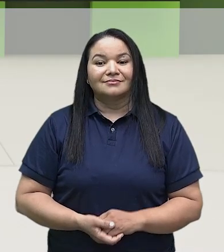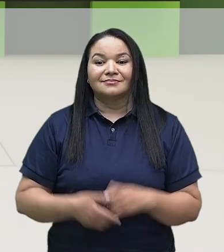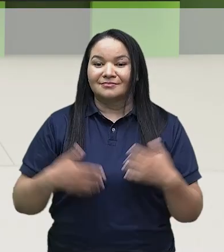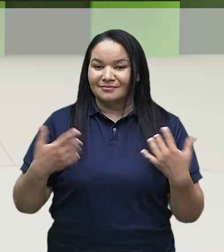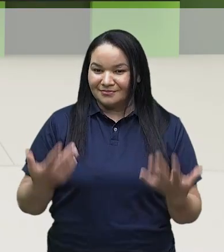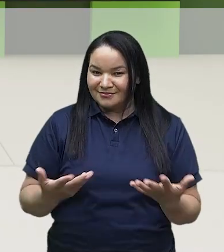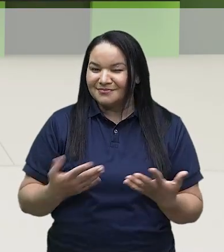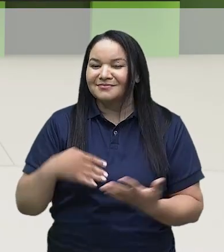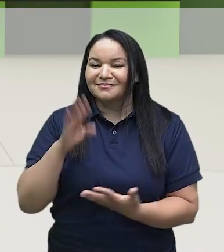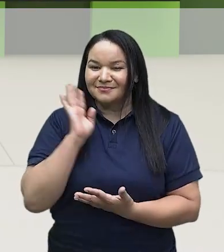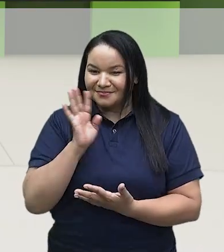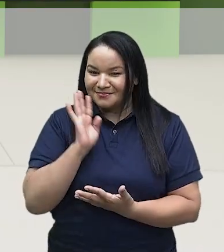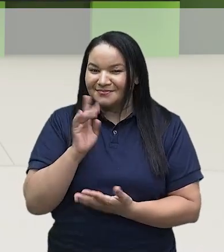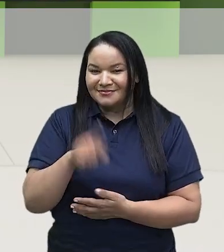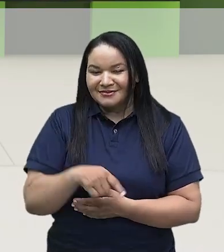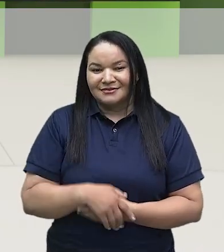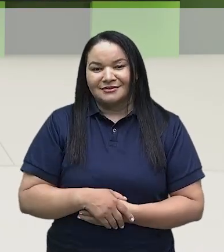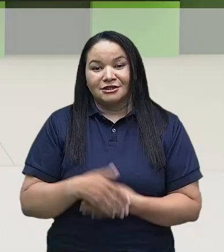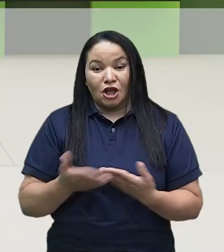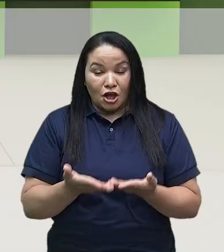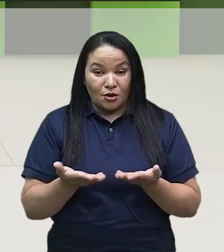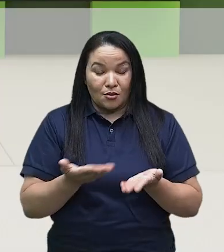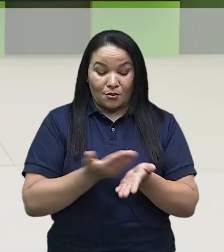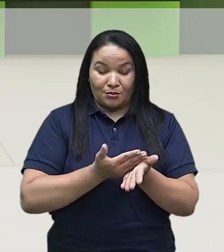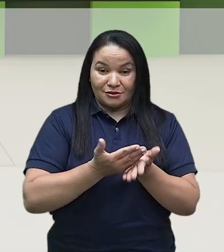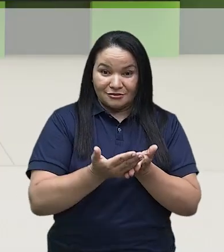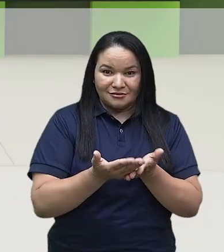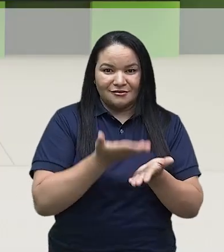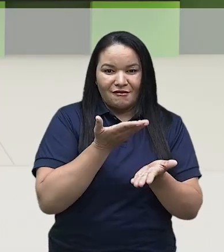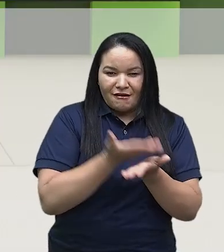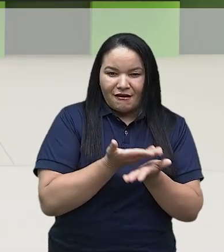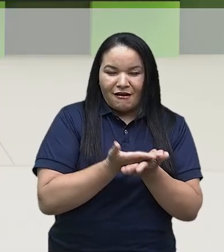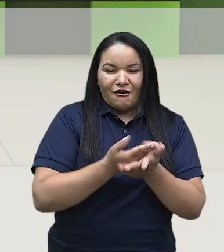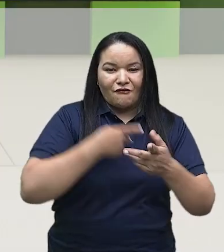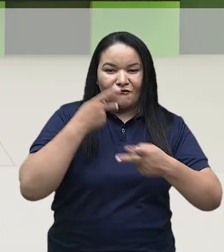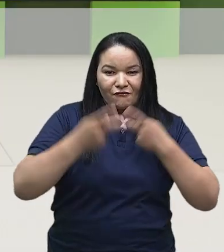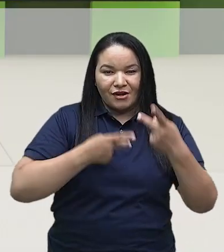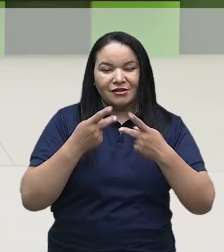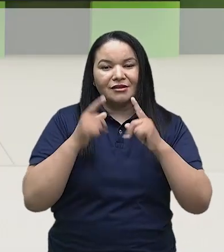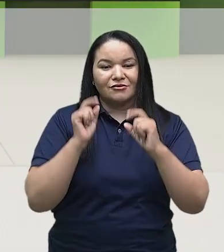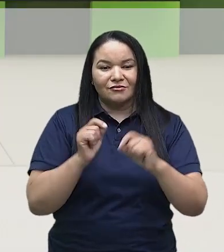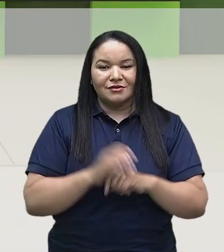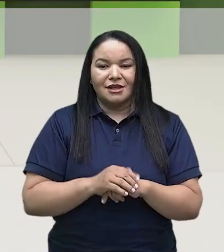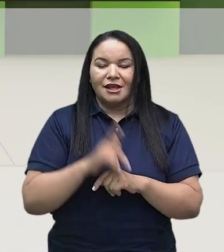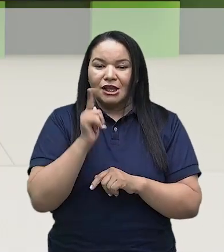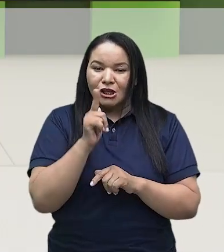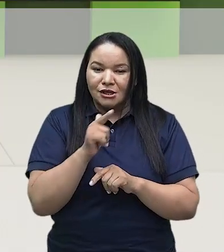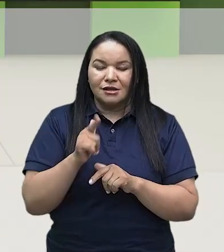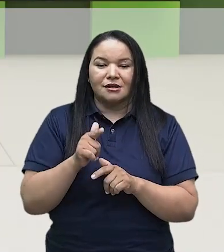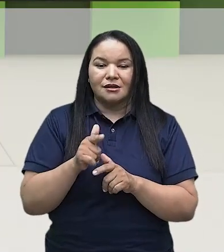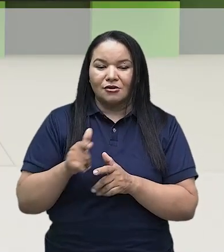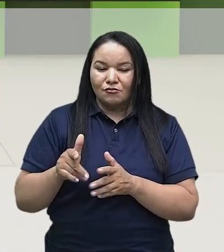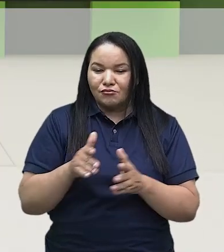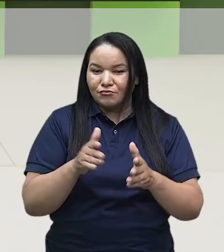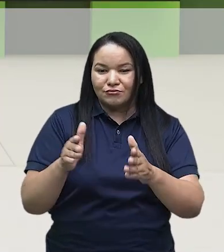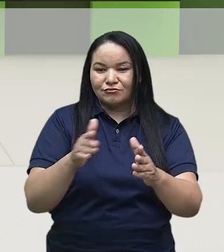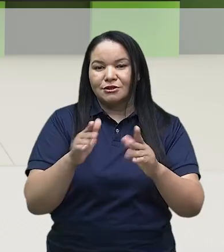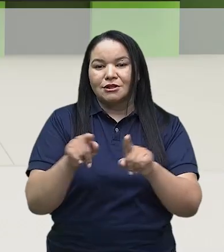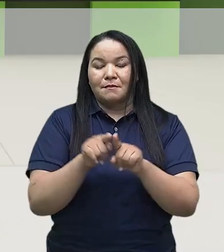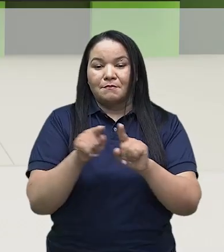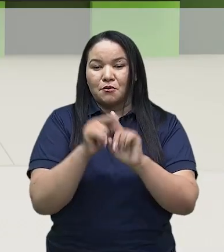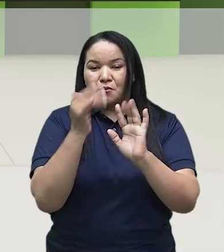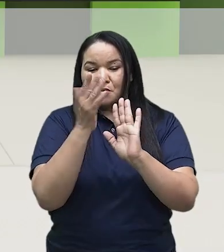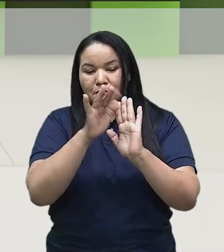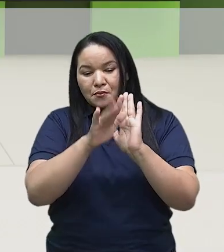Olha só que legal, né? Então, a gente iniciou aí a aula falando dessa vazante, dessa seca,